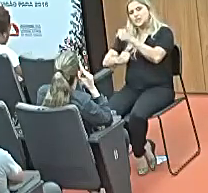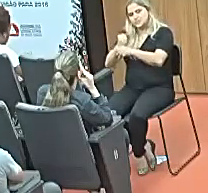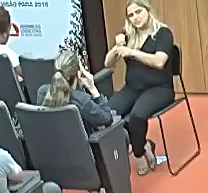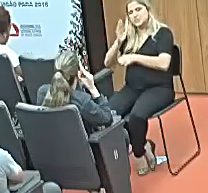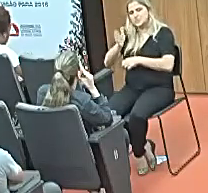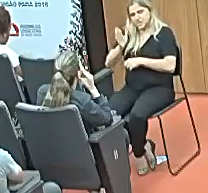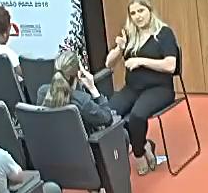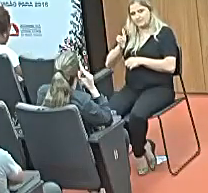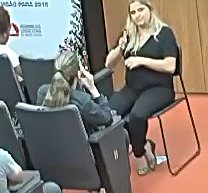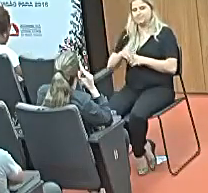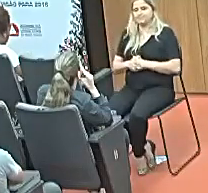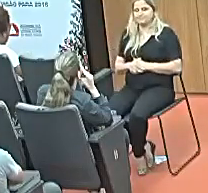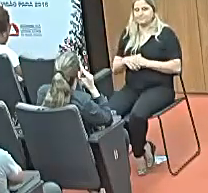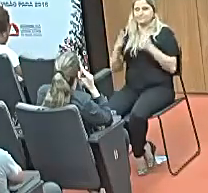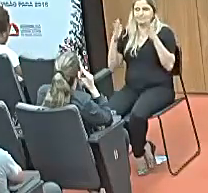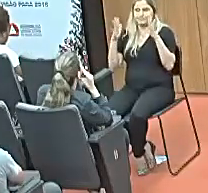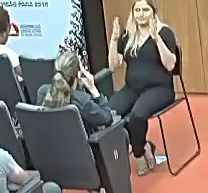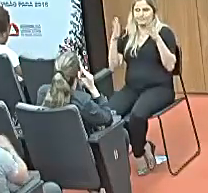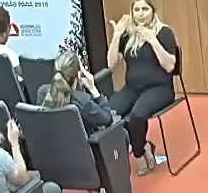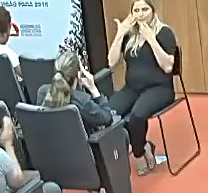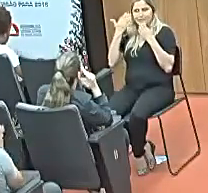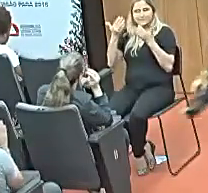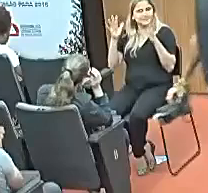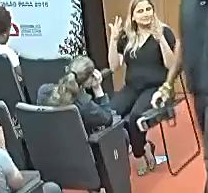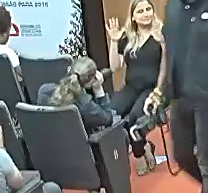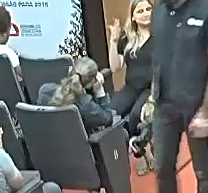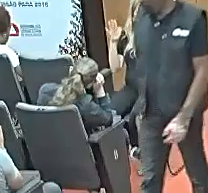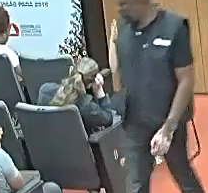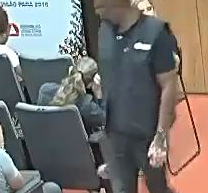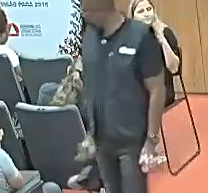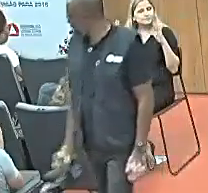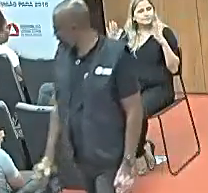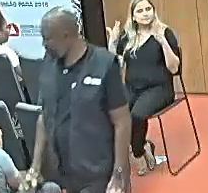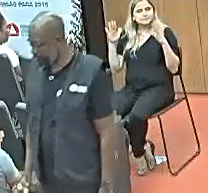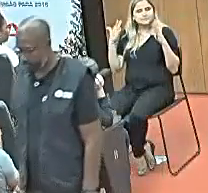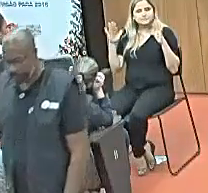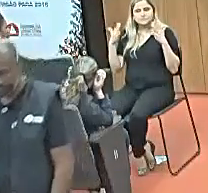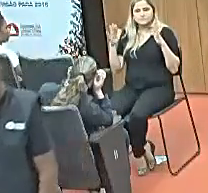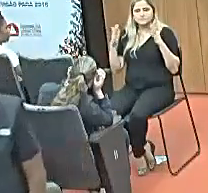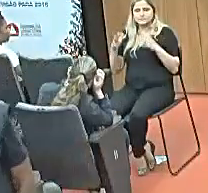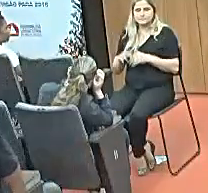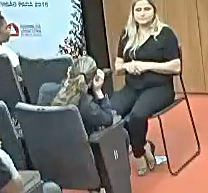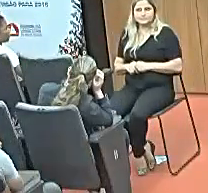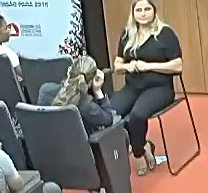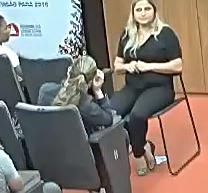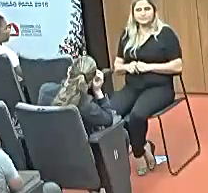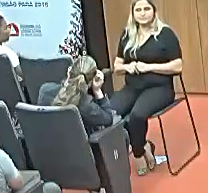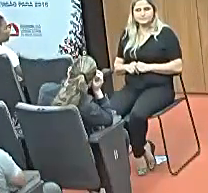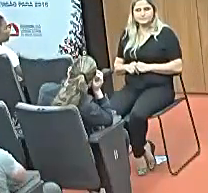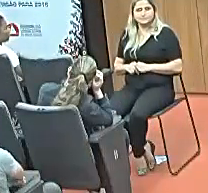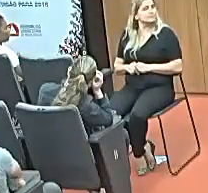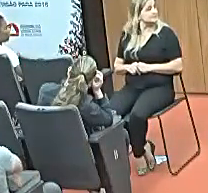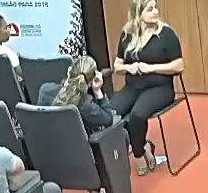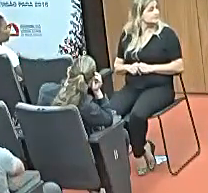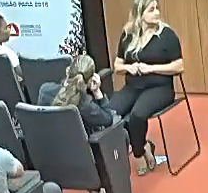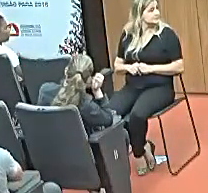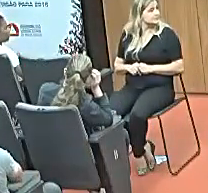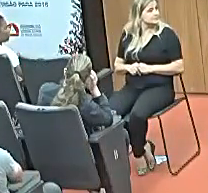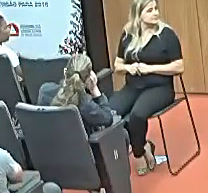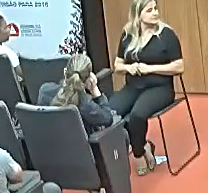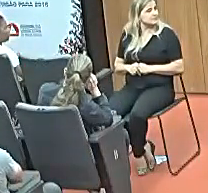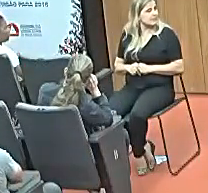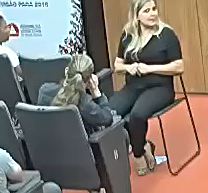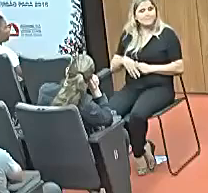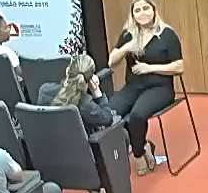deputados muito obrigado mateus é eu gostaria de convidar mateus pode permanecer conosco